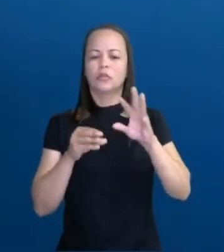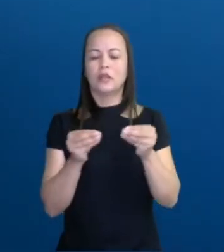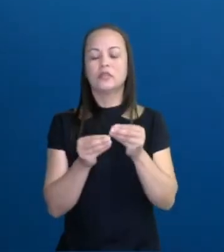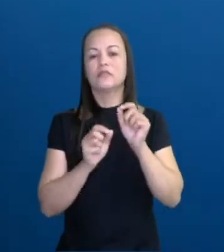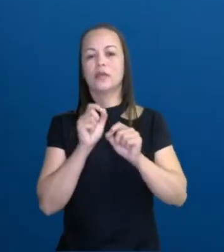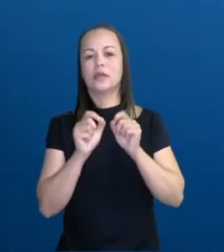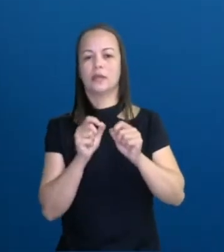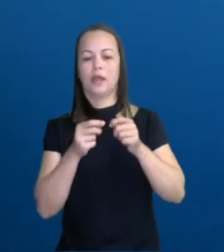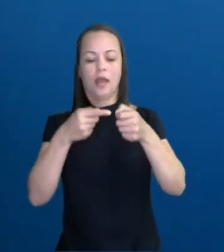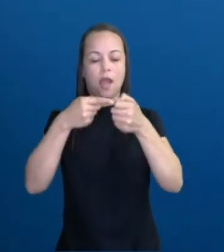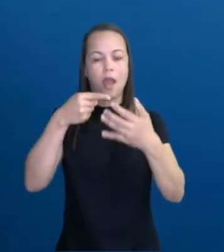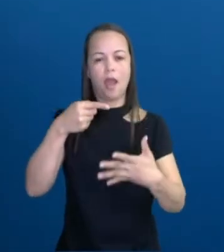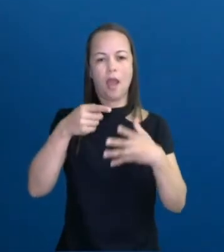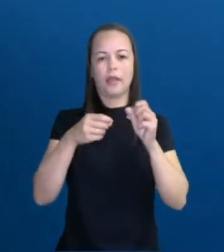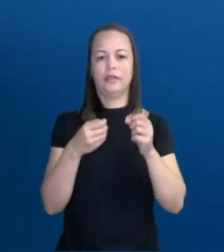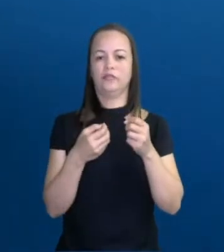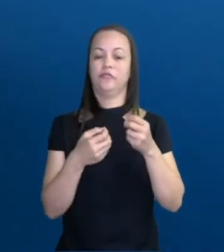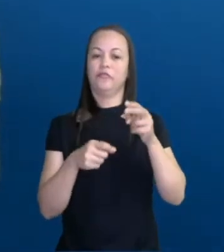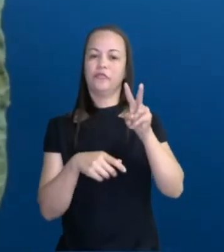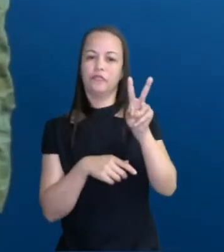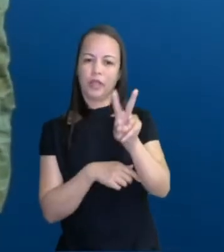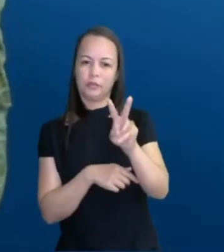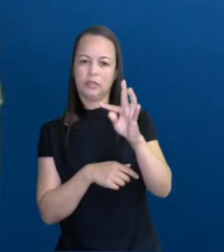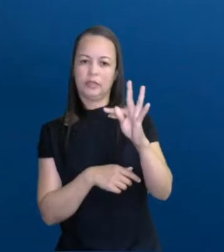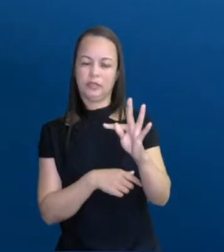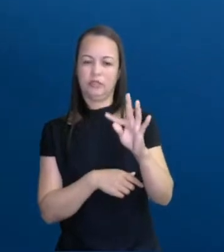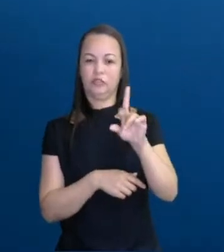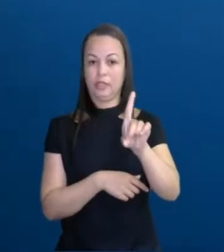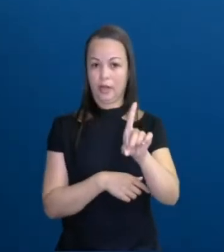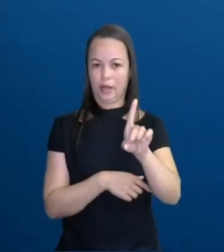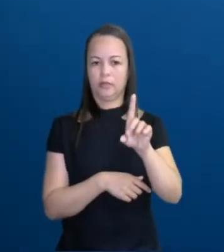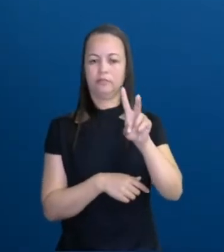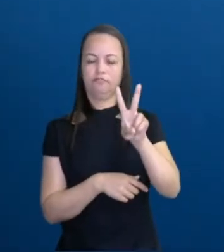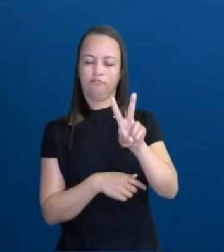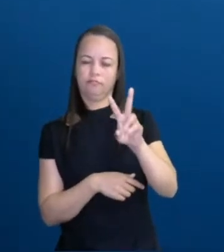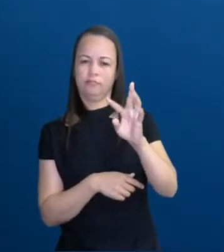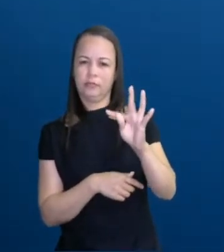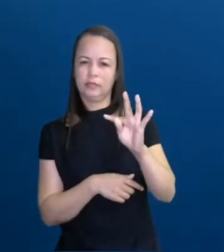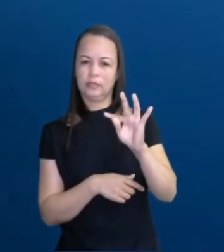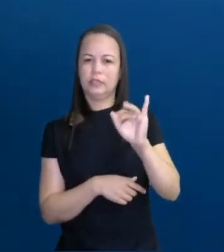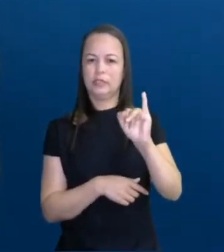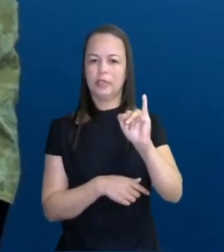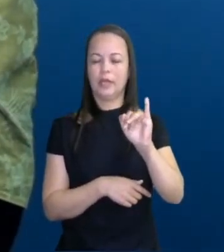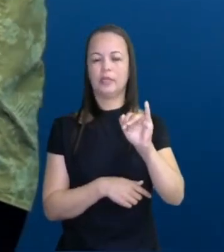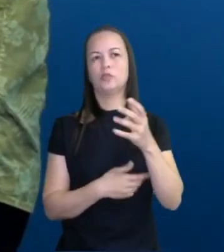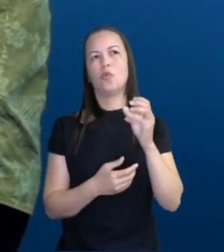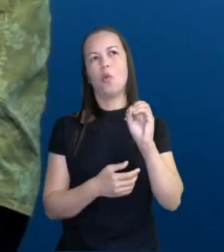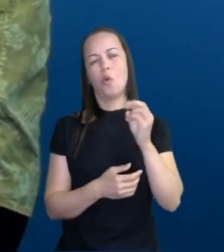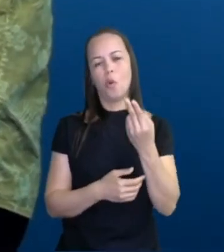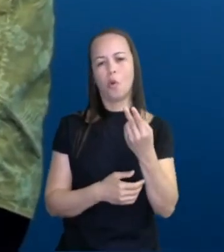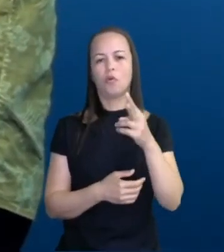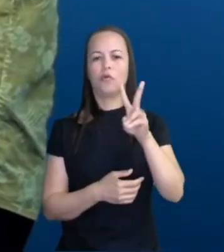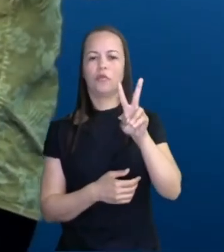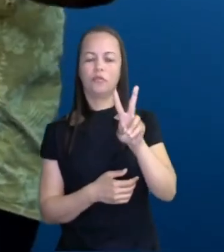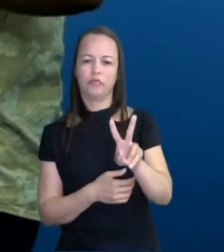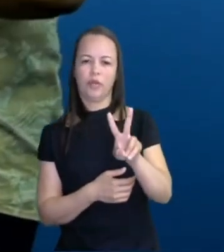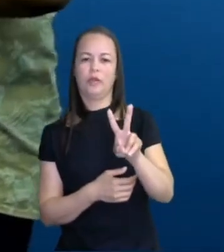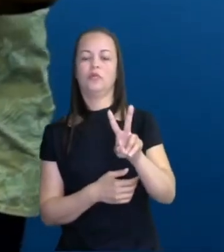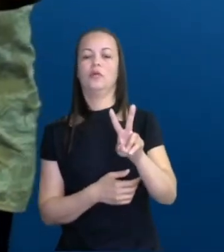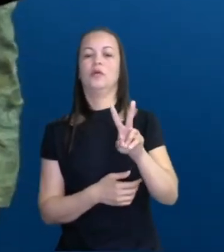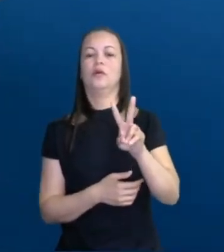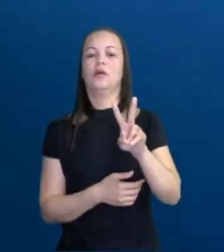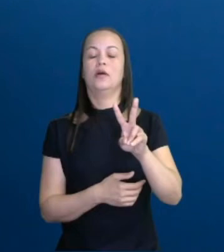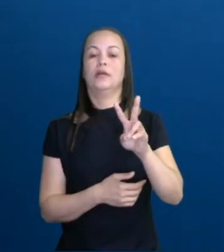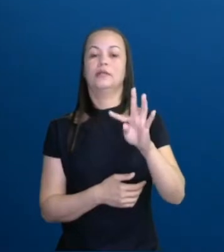alguns verbos em verbo transitivo direto, verbo transitivo indireto ou então verbo